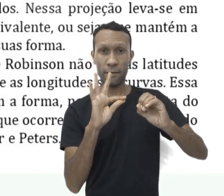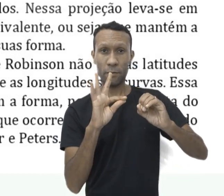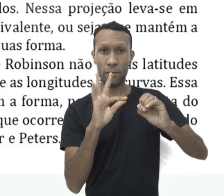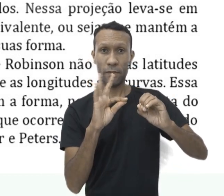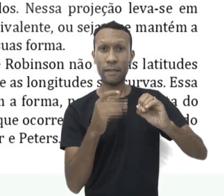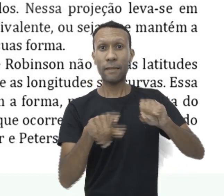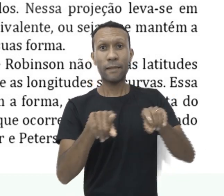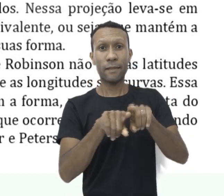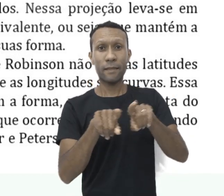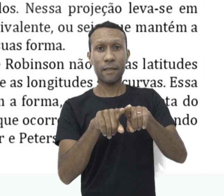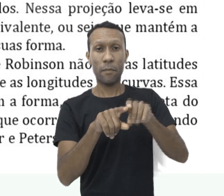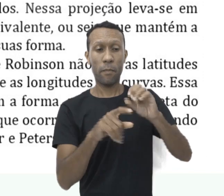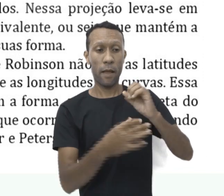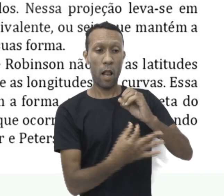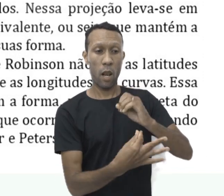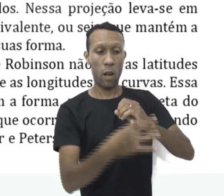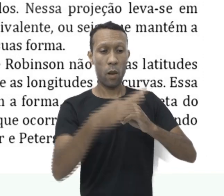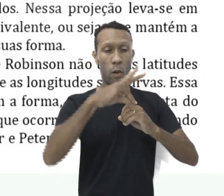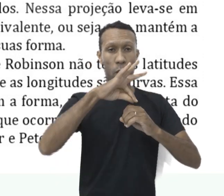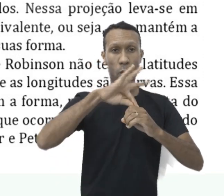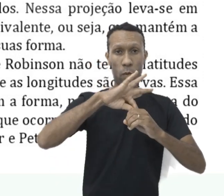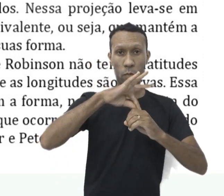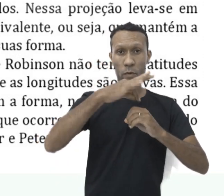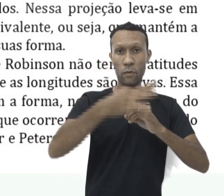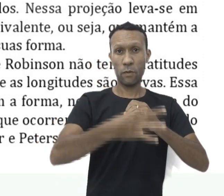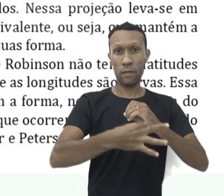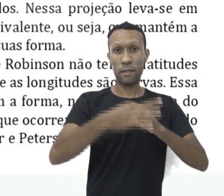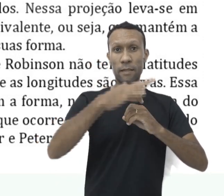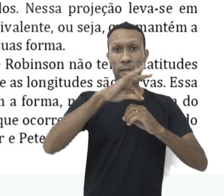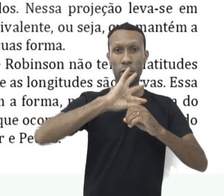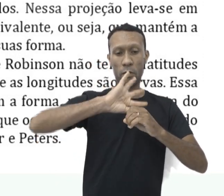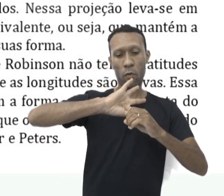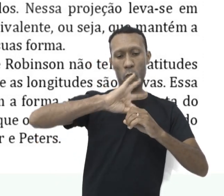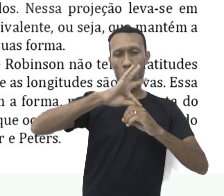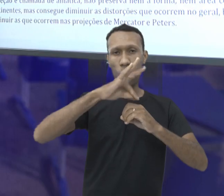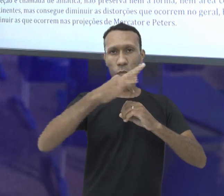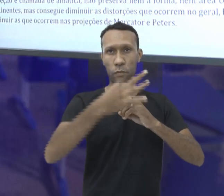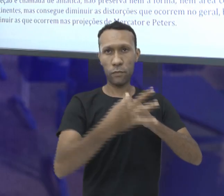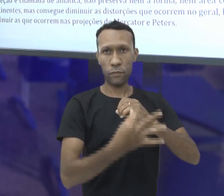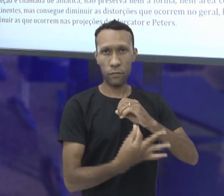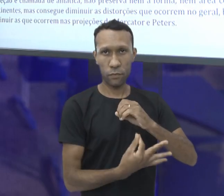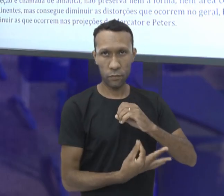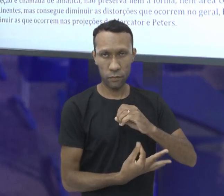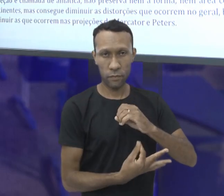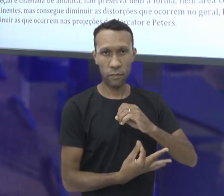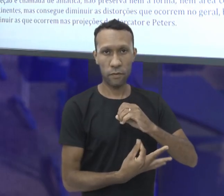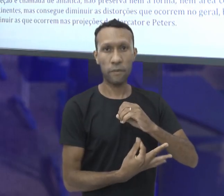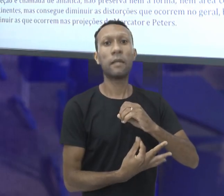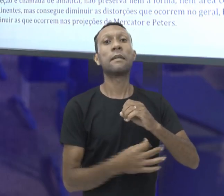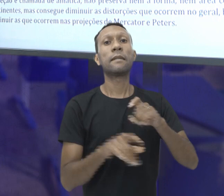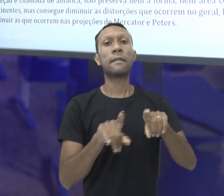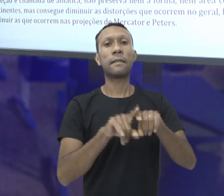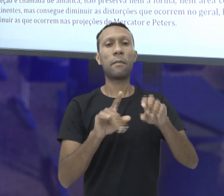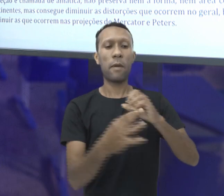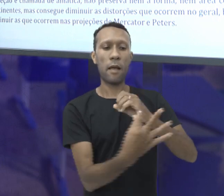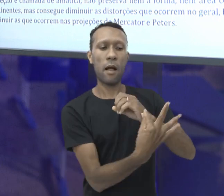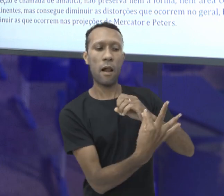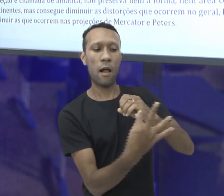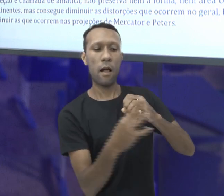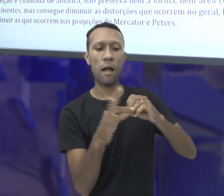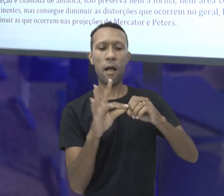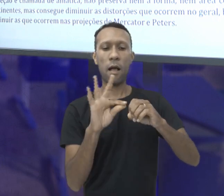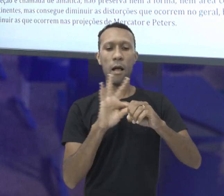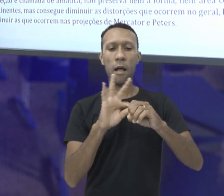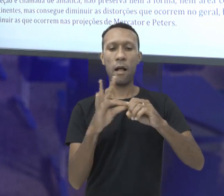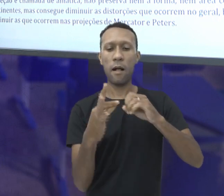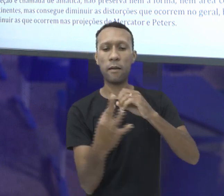graus. Nelas, observamos que as longitudes são curvas em projeção e chamadas